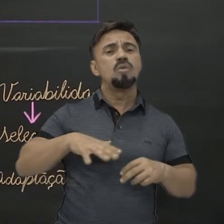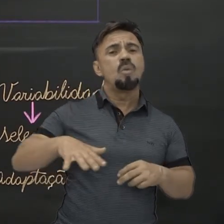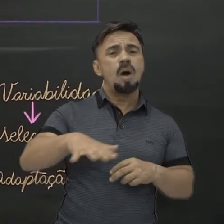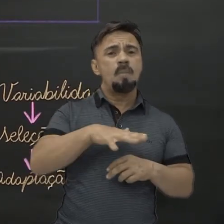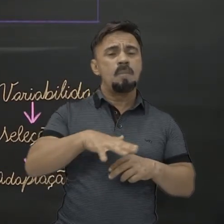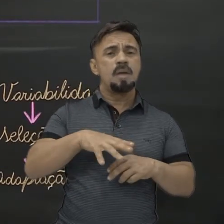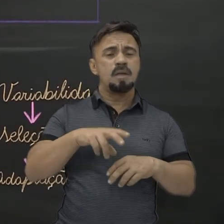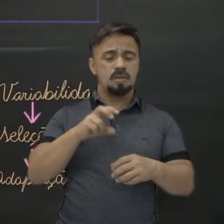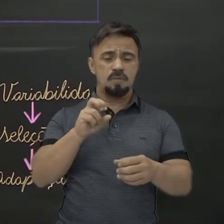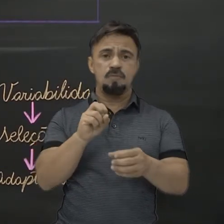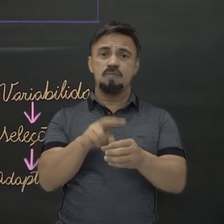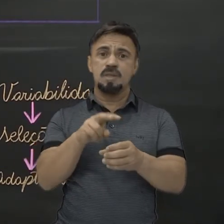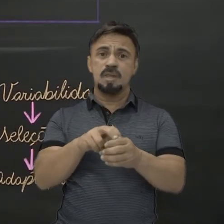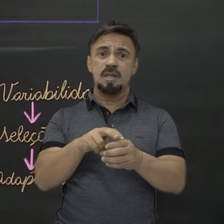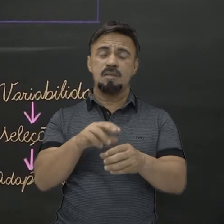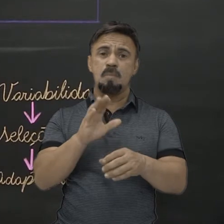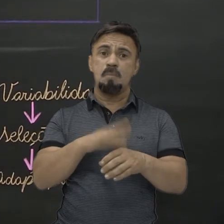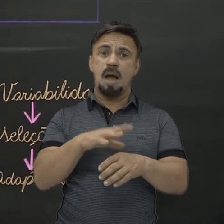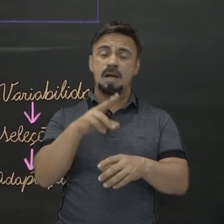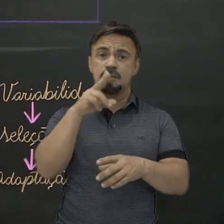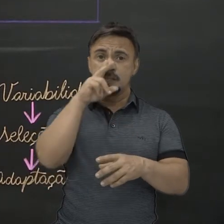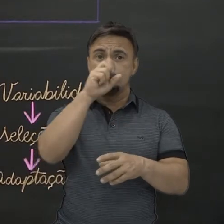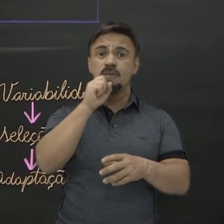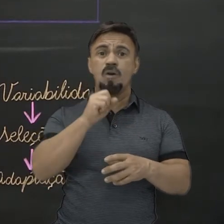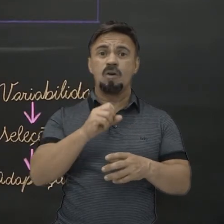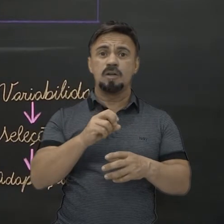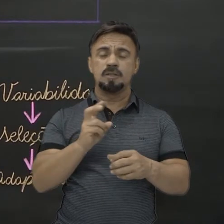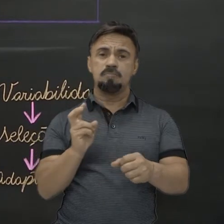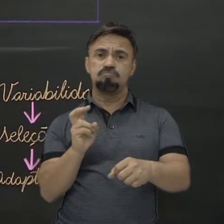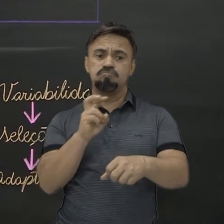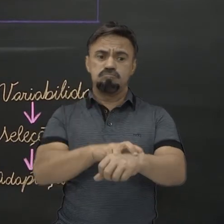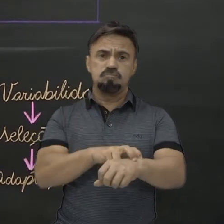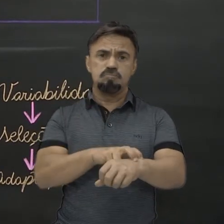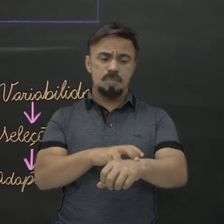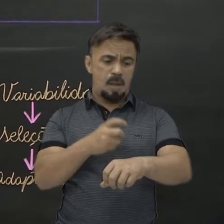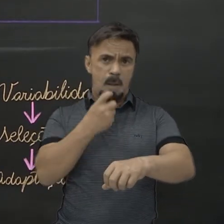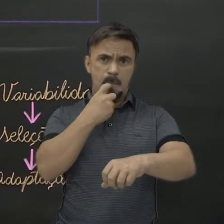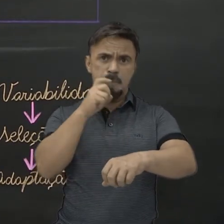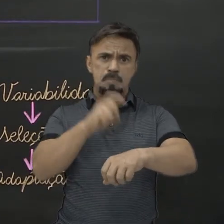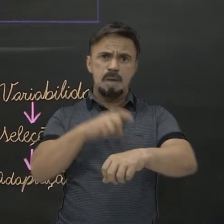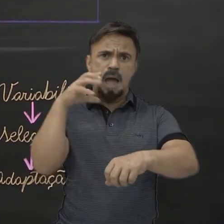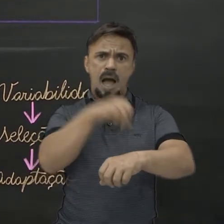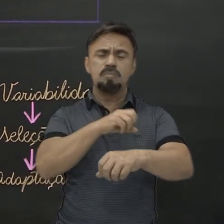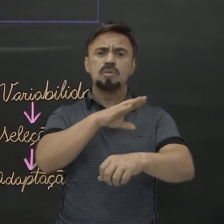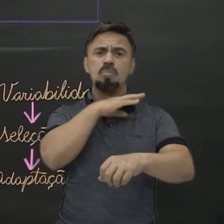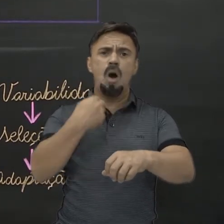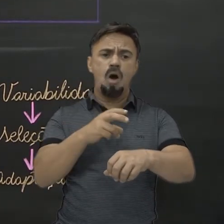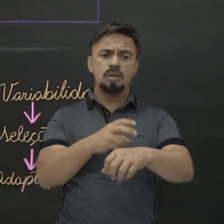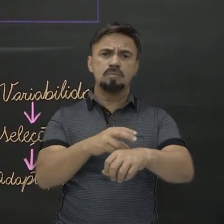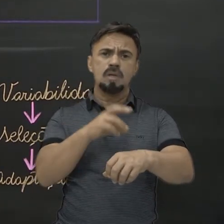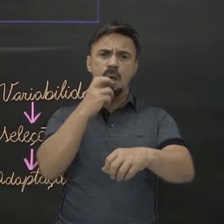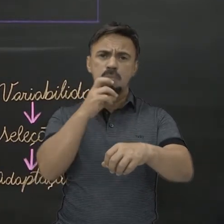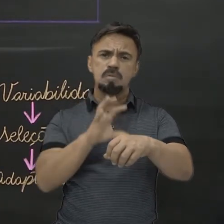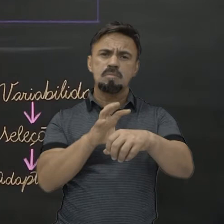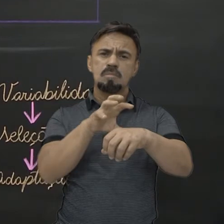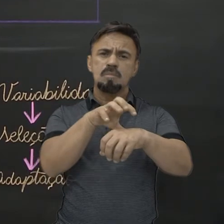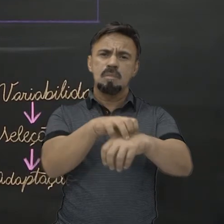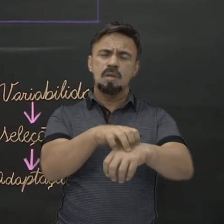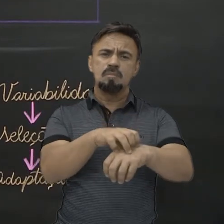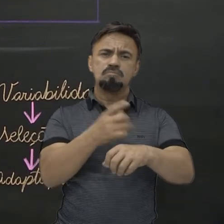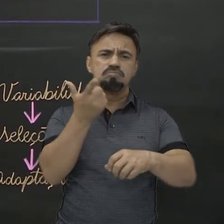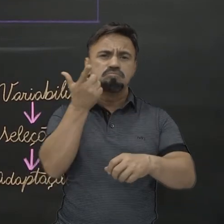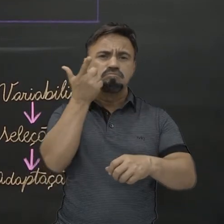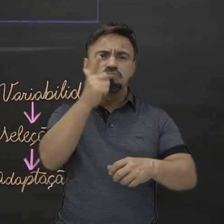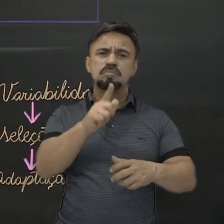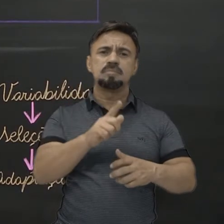mais potente. Eu ataco a minha presa, ela morre muito rápido e eu me alimento. Eu garanto a minha